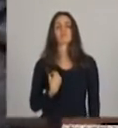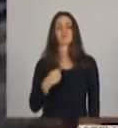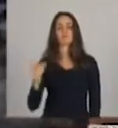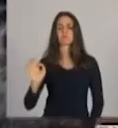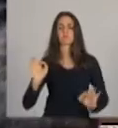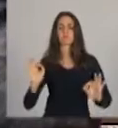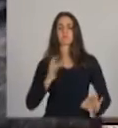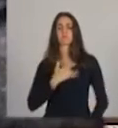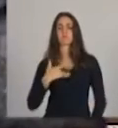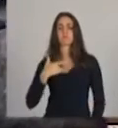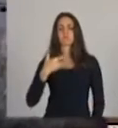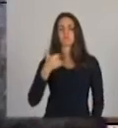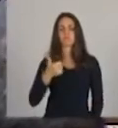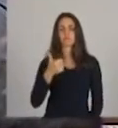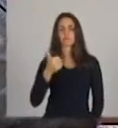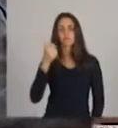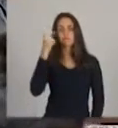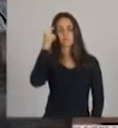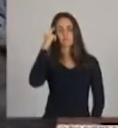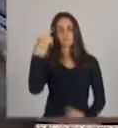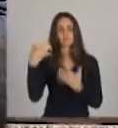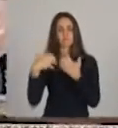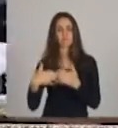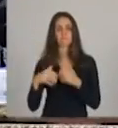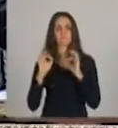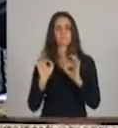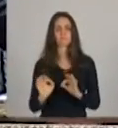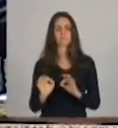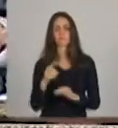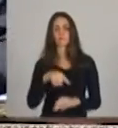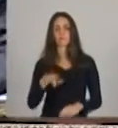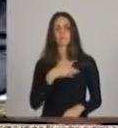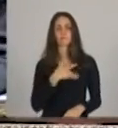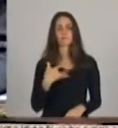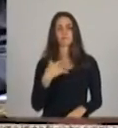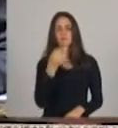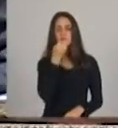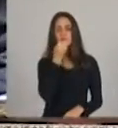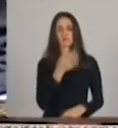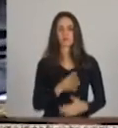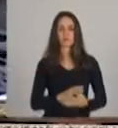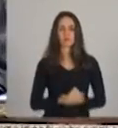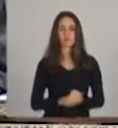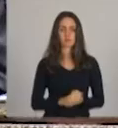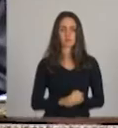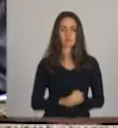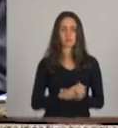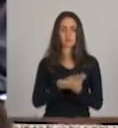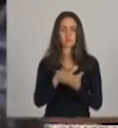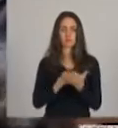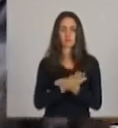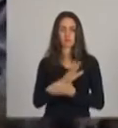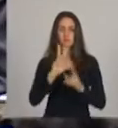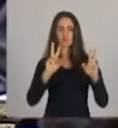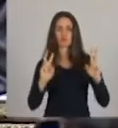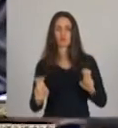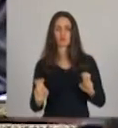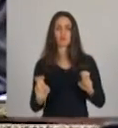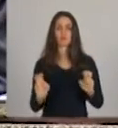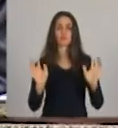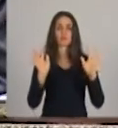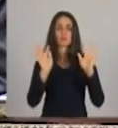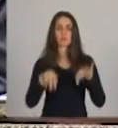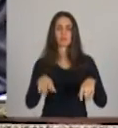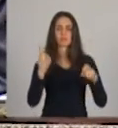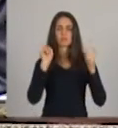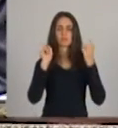muita saúde. Isso é bom para a gente saber, para preservar a nossa saúde também. Nada mais a ver em tratar, vou